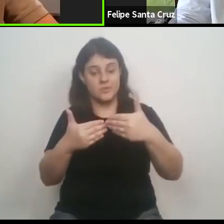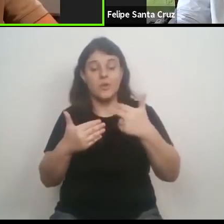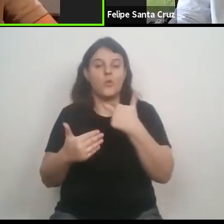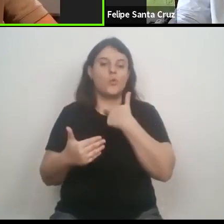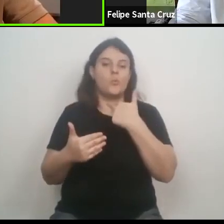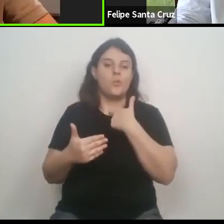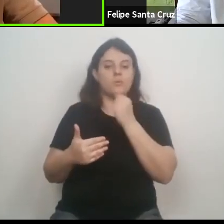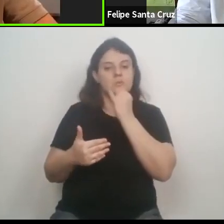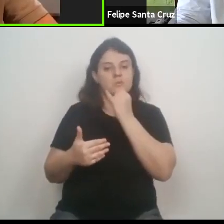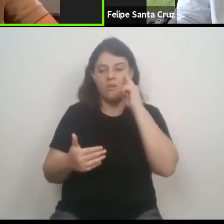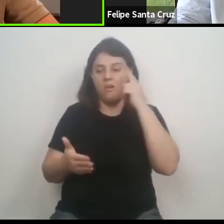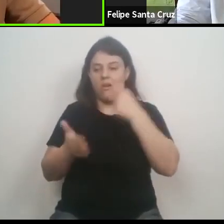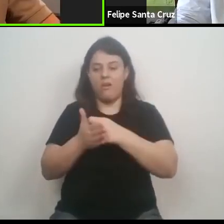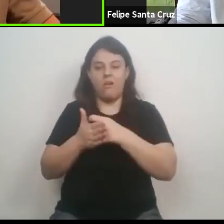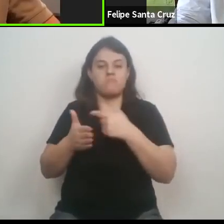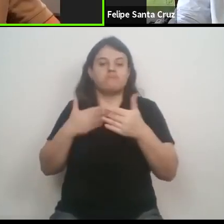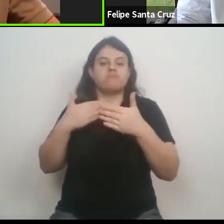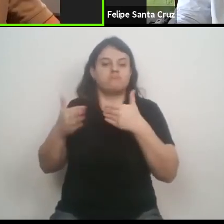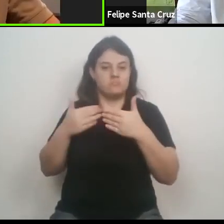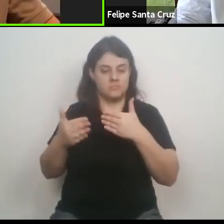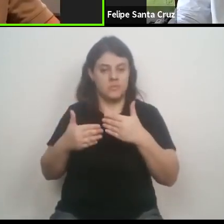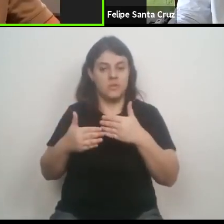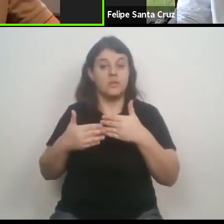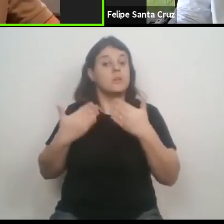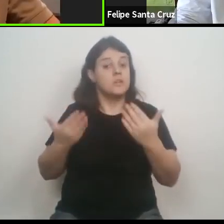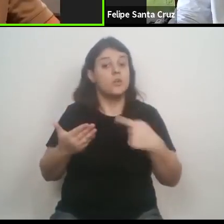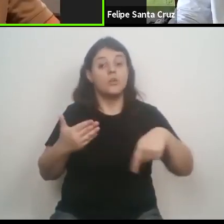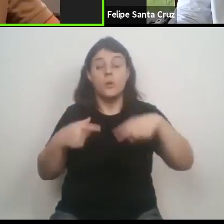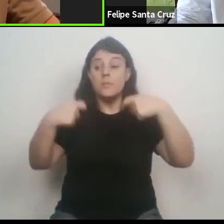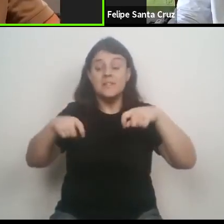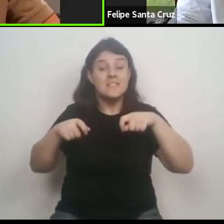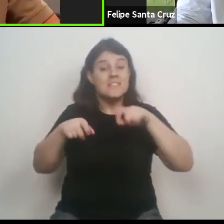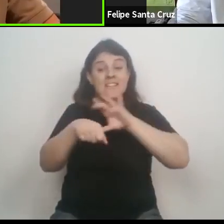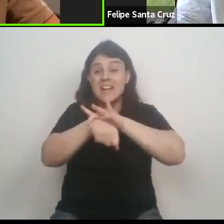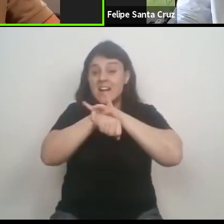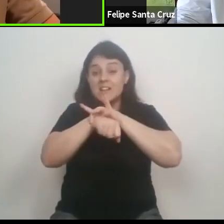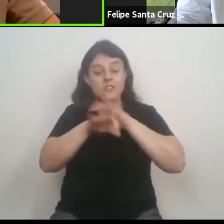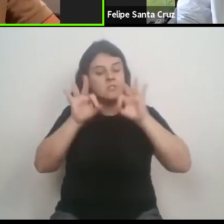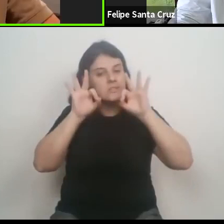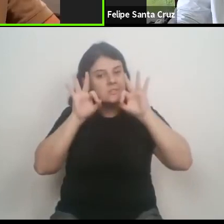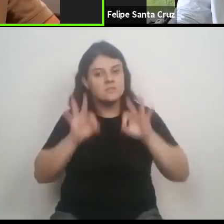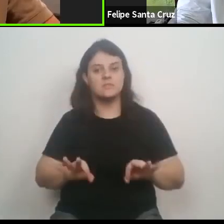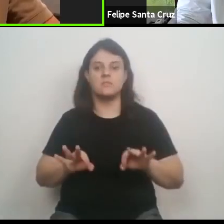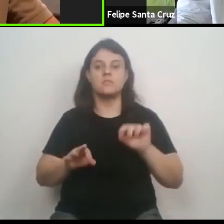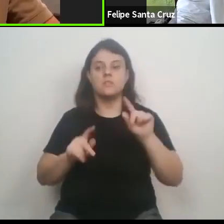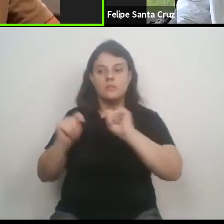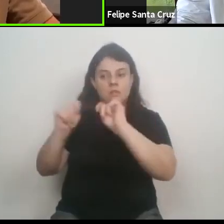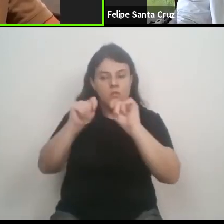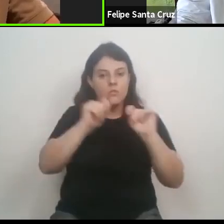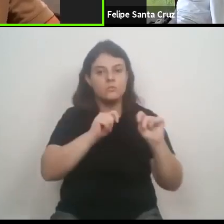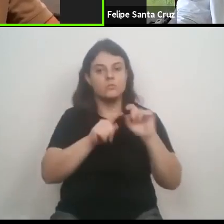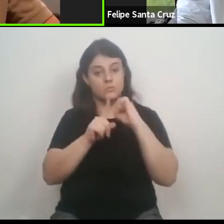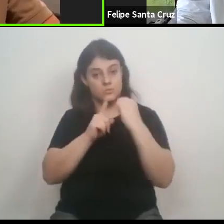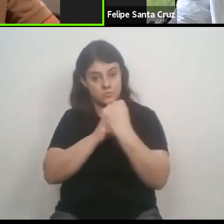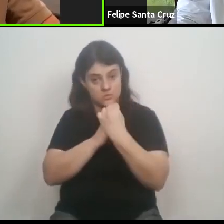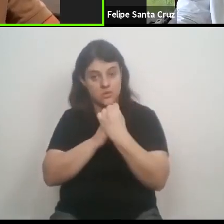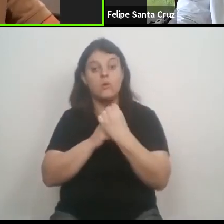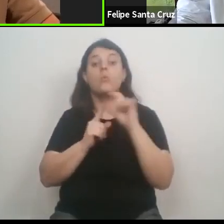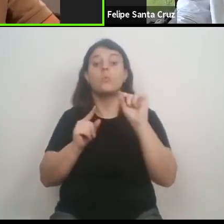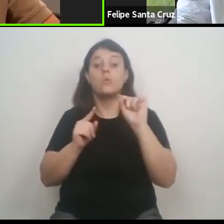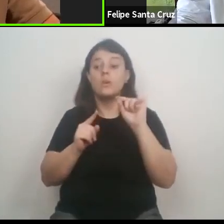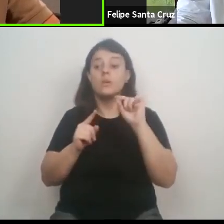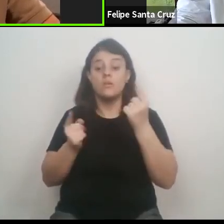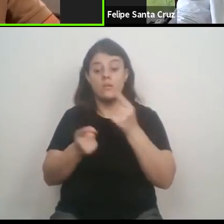uma decisão arbitrária. Então, nós temos que garantir algum tipo de controle social em que o